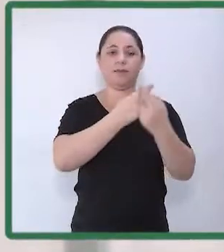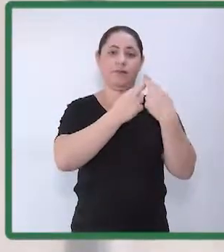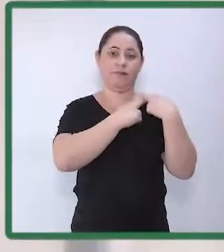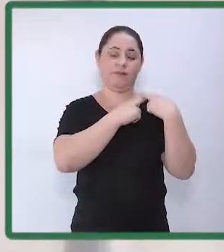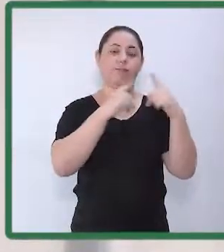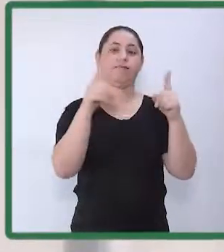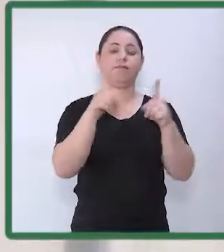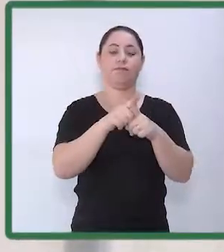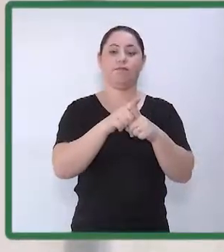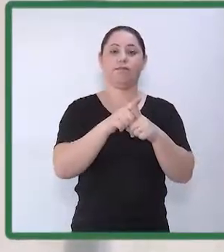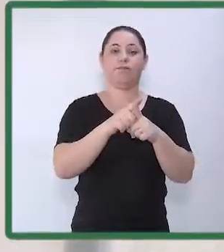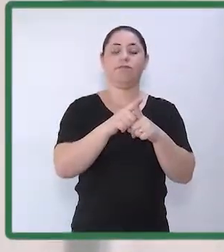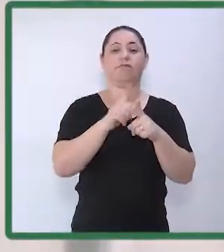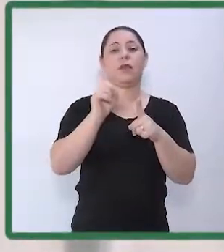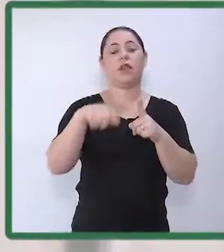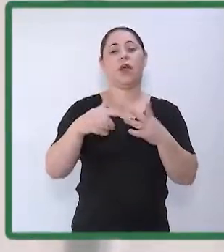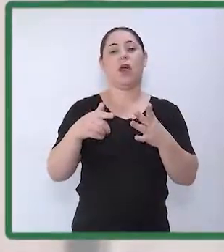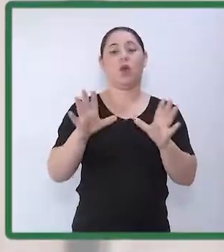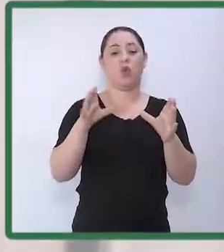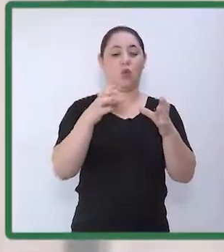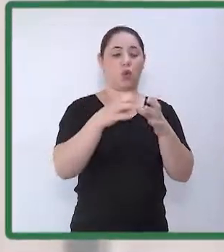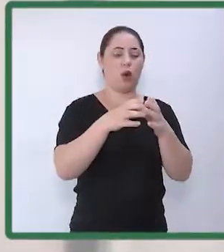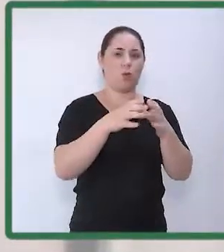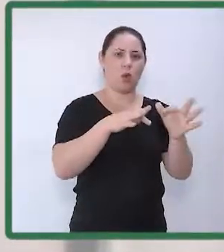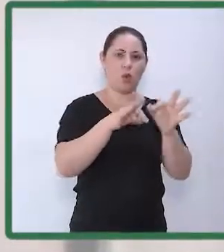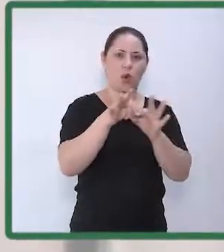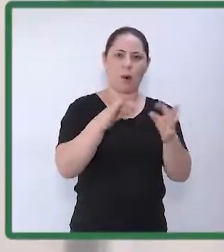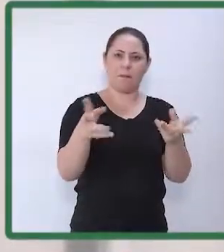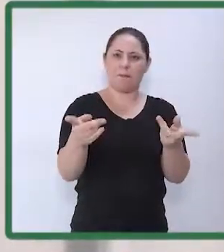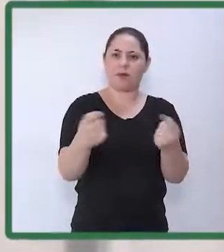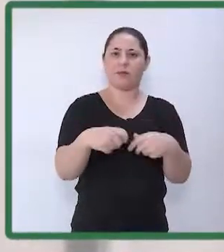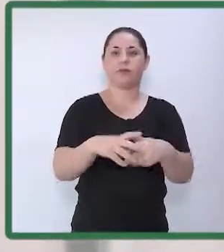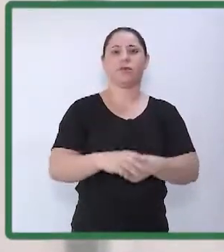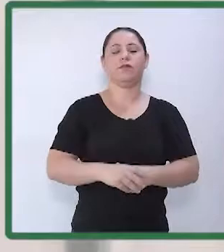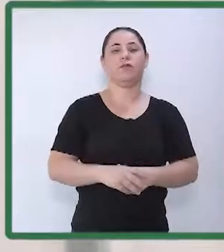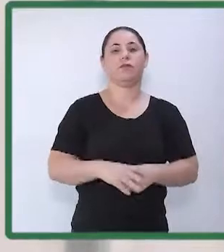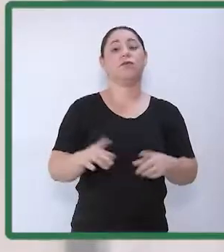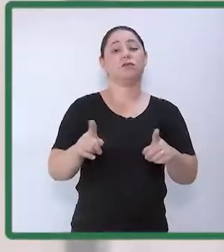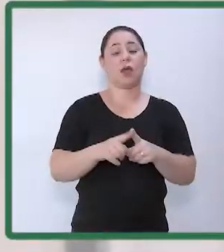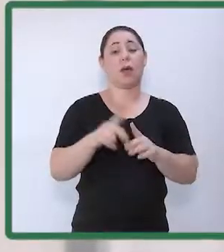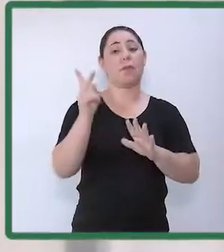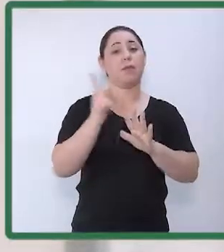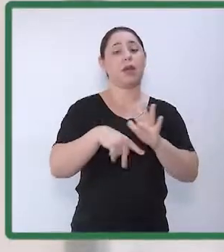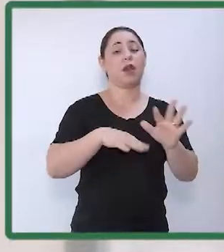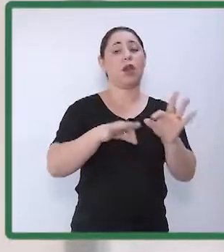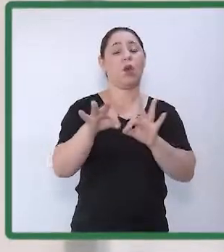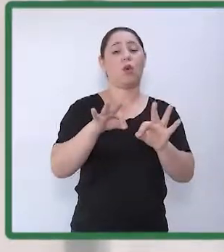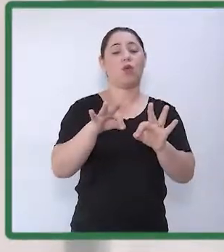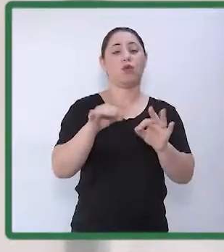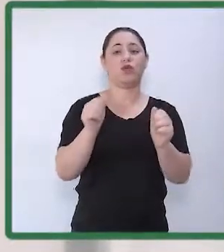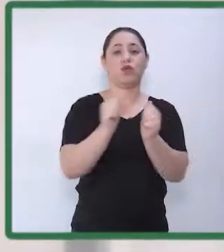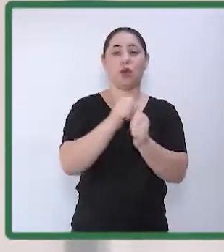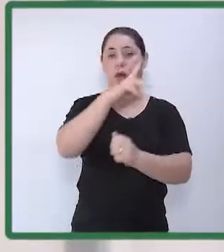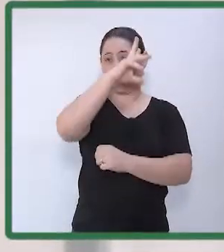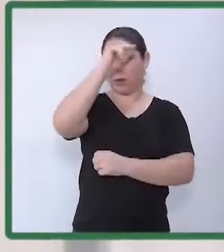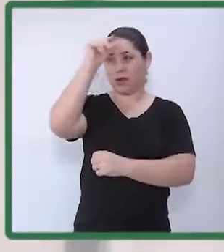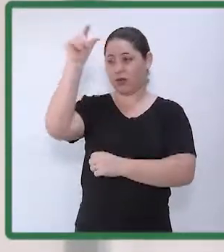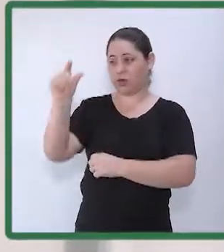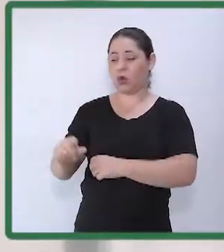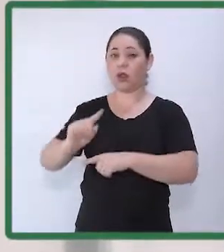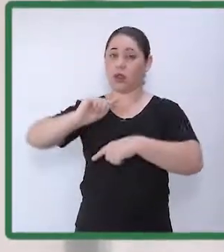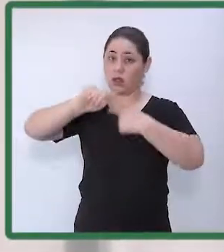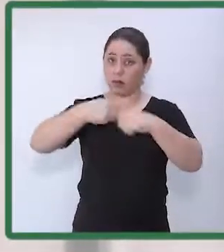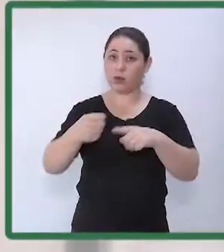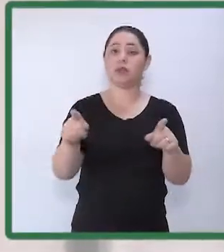muita responsabilidade, a equipe muito organizada e com esse planejamento junto às